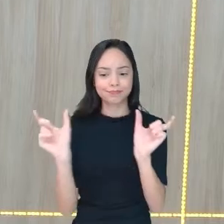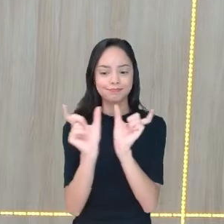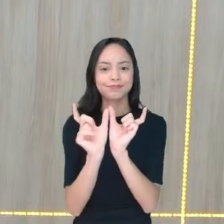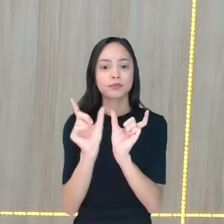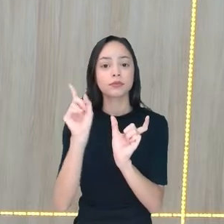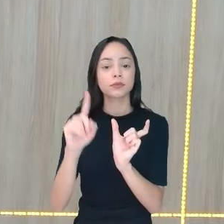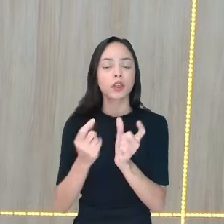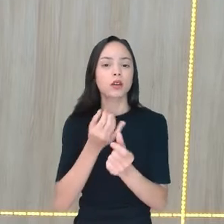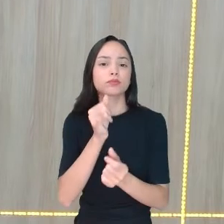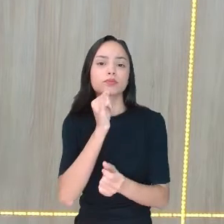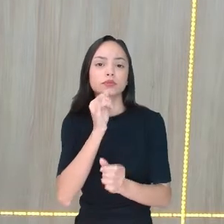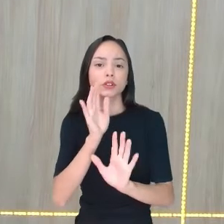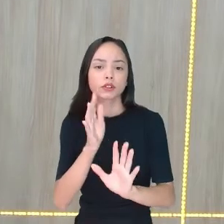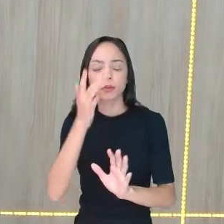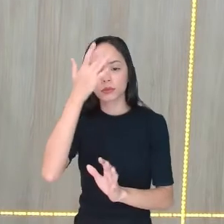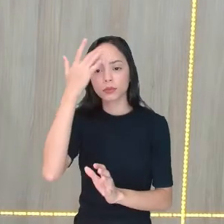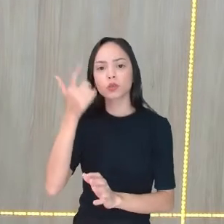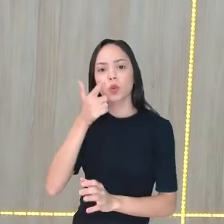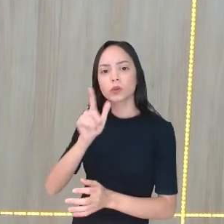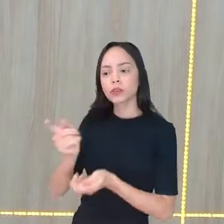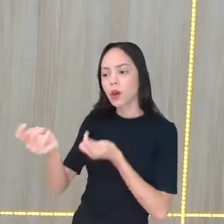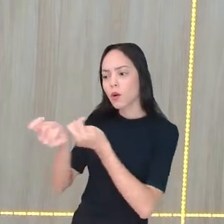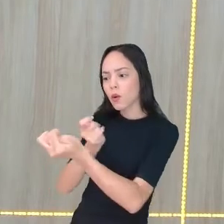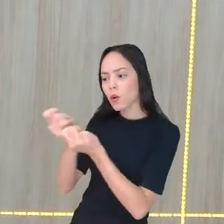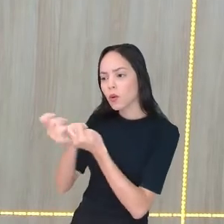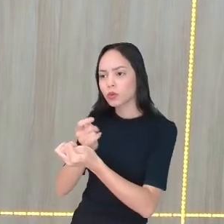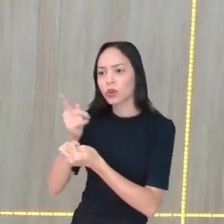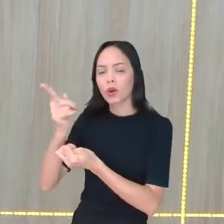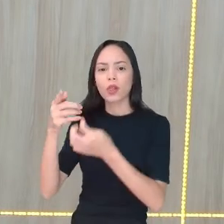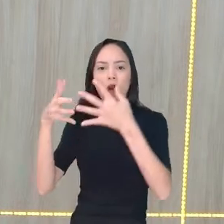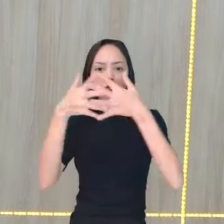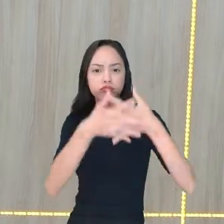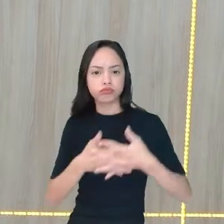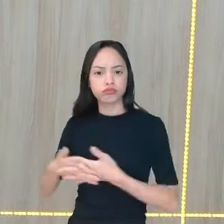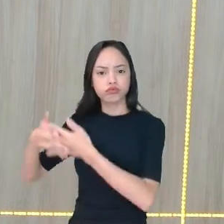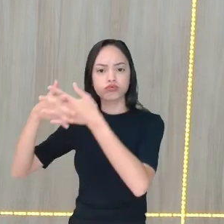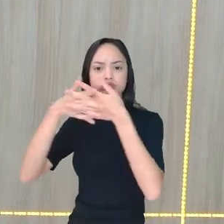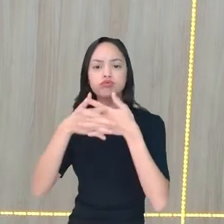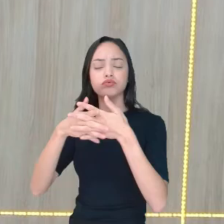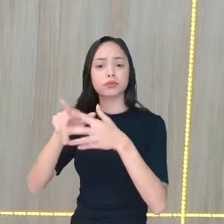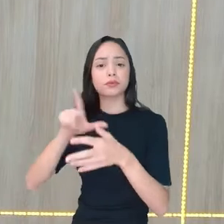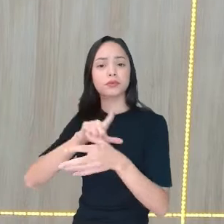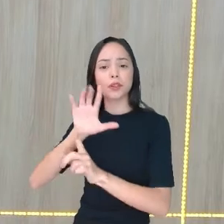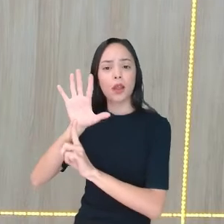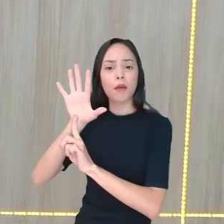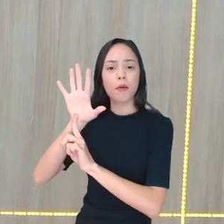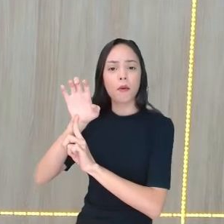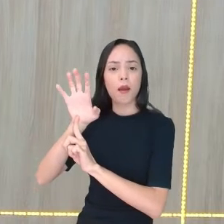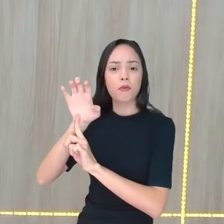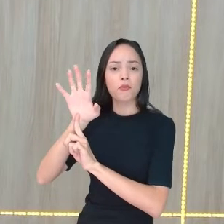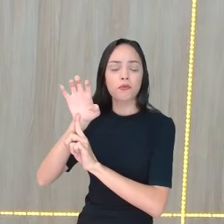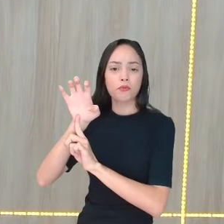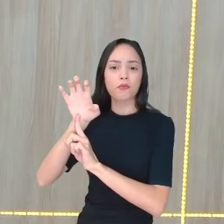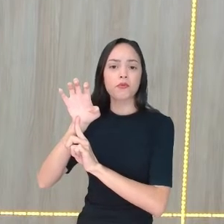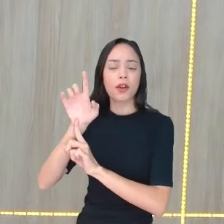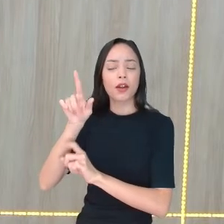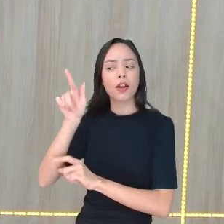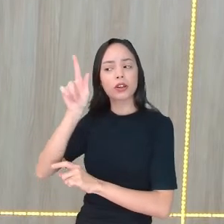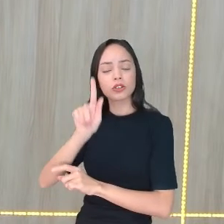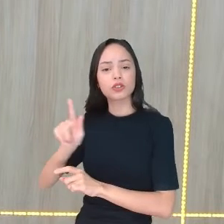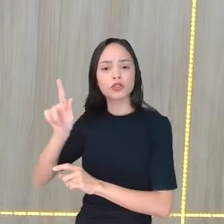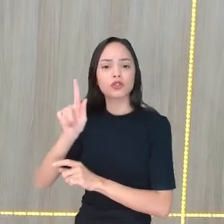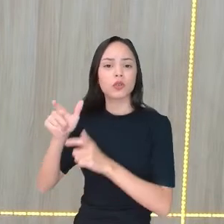pessoa controlar esse trator através de Wi-Fi, por exemplo, utilizando